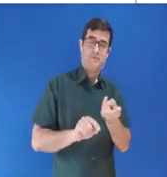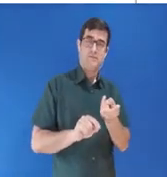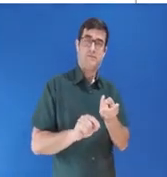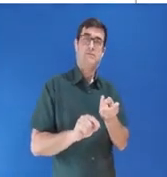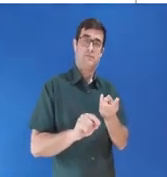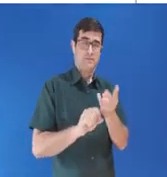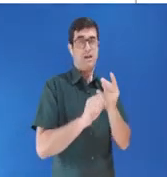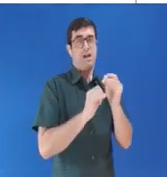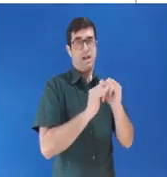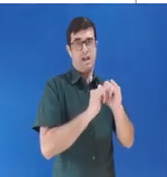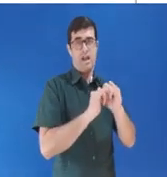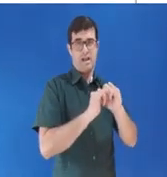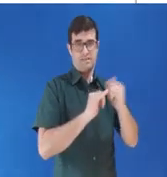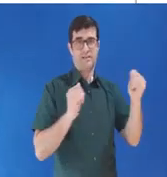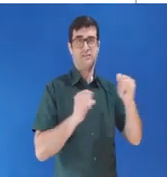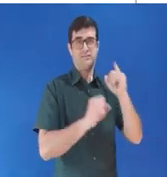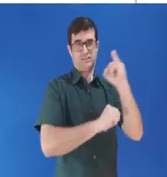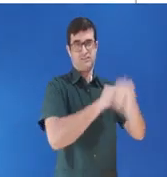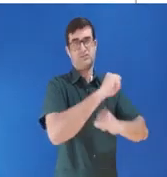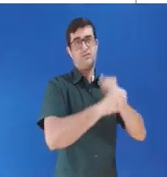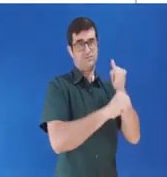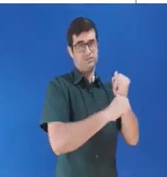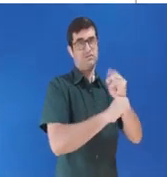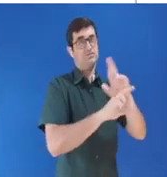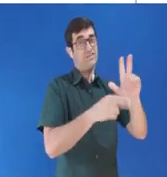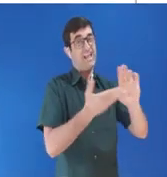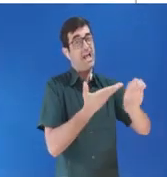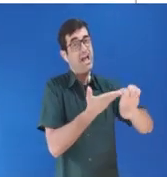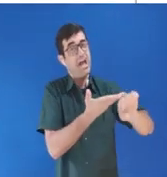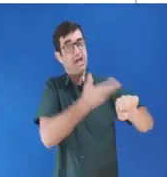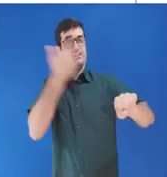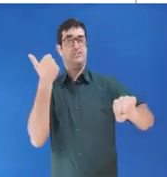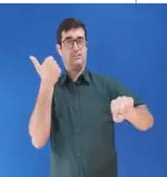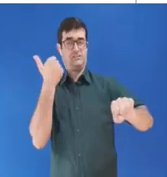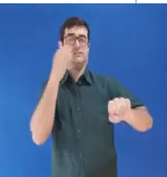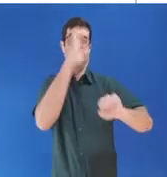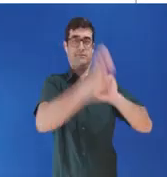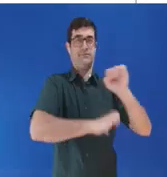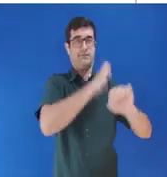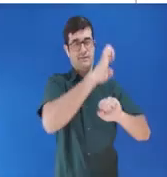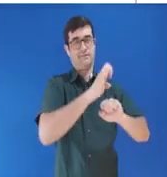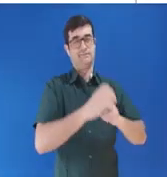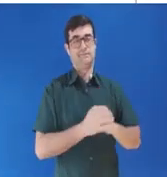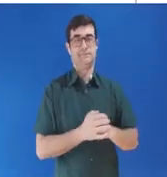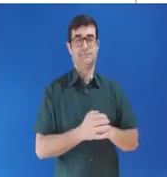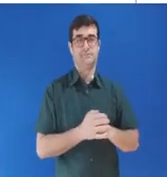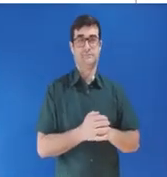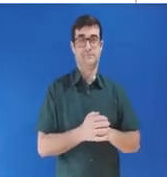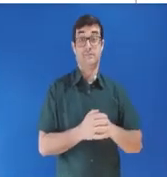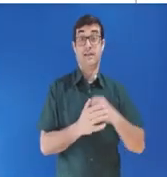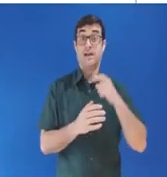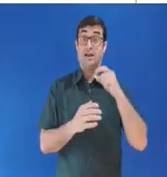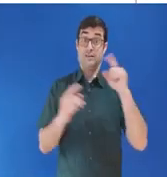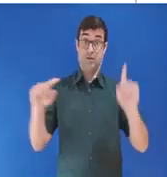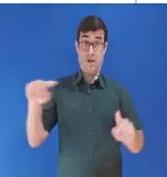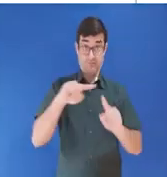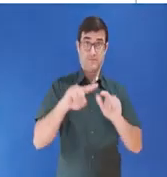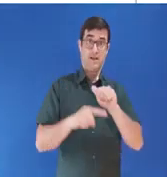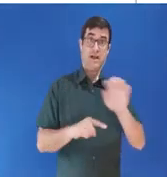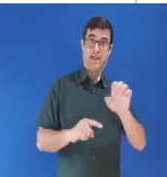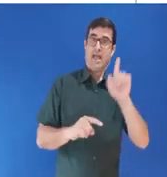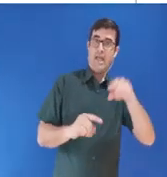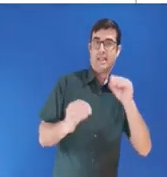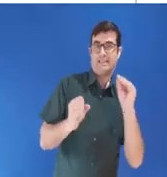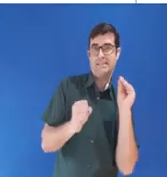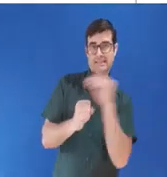ionização, porque a energia de ionização é a energia para retirar um elétron, e nesse caso é a energia para dar um elétron. Na próxima